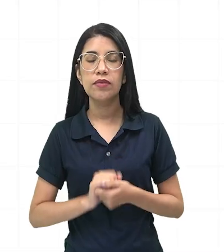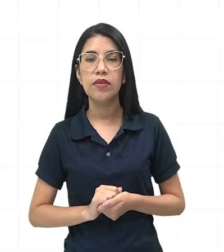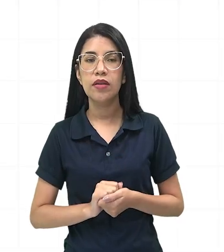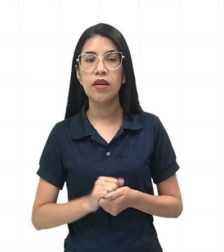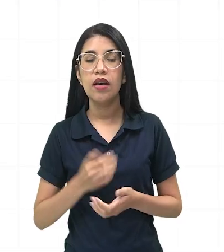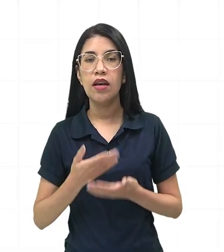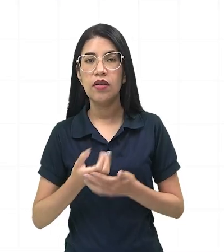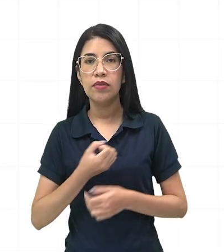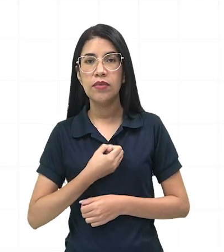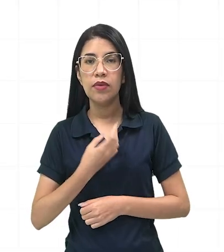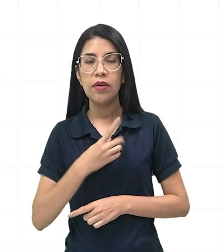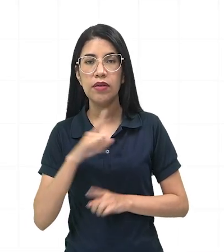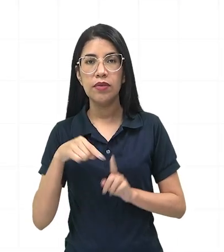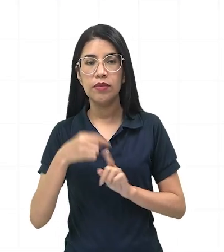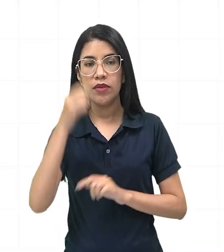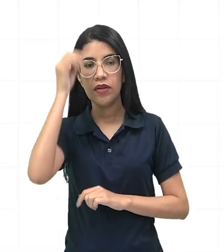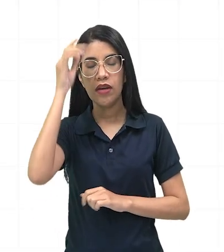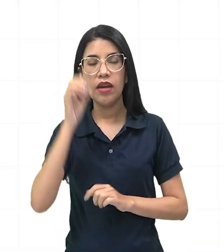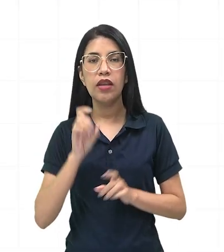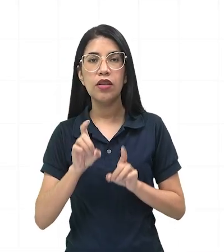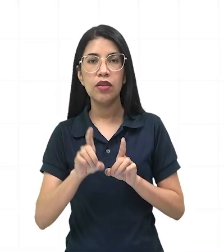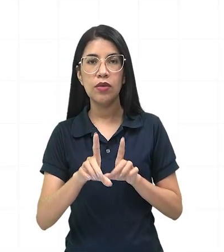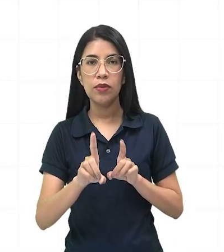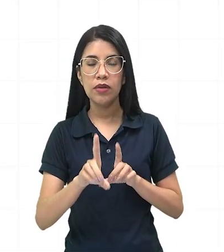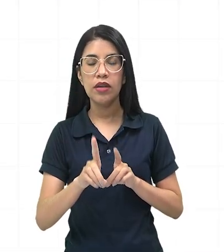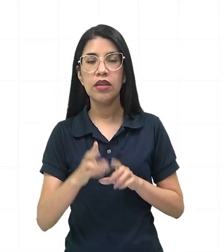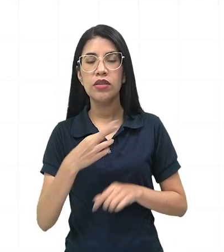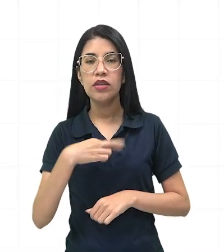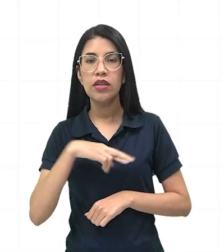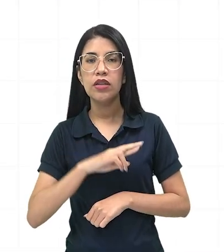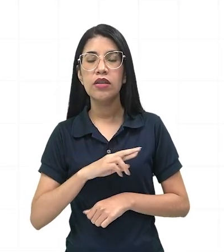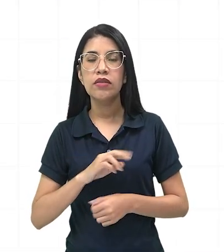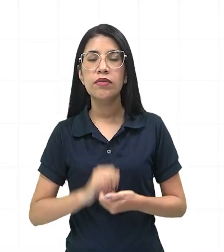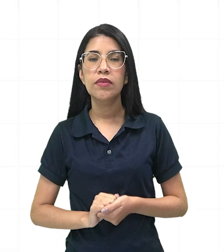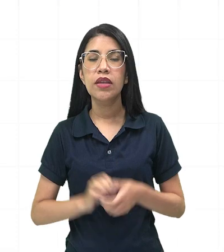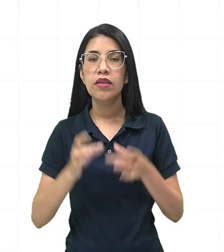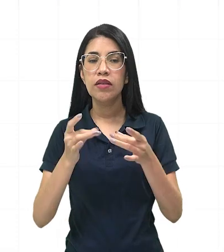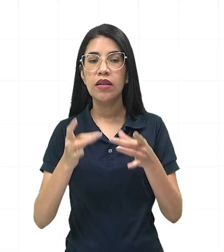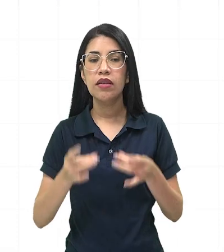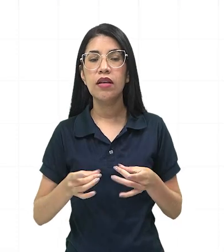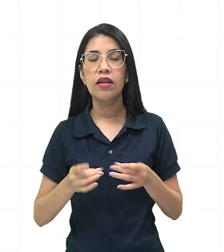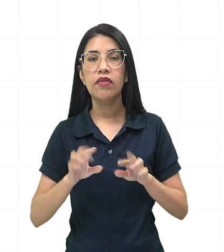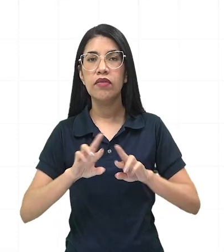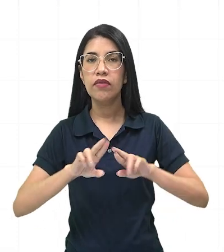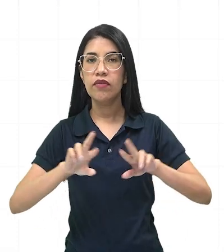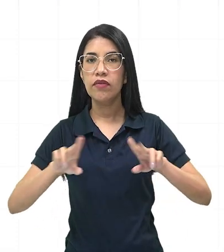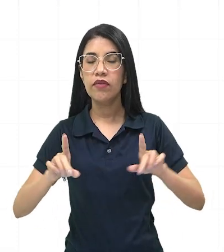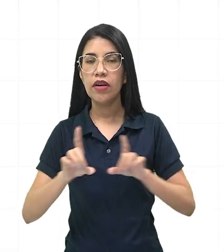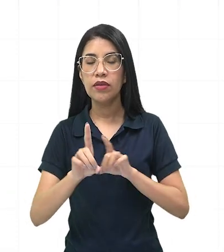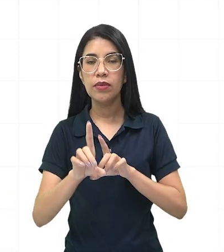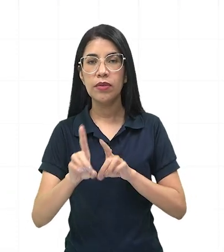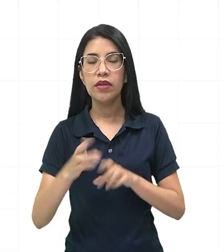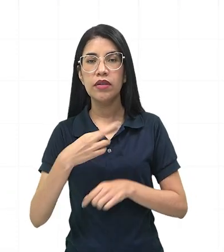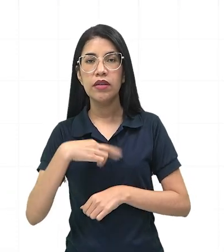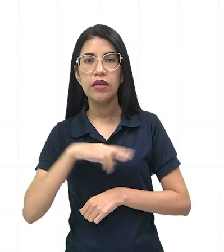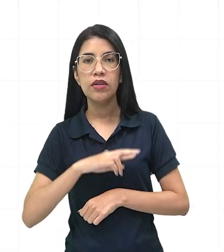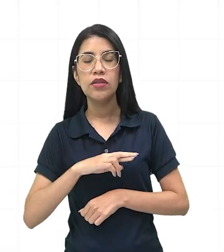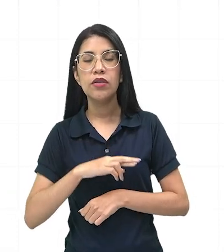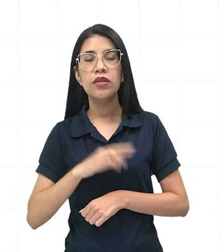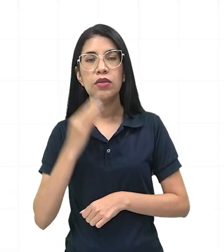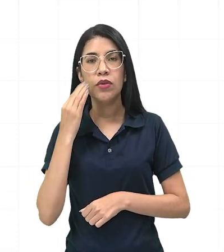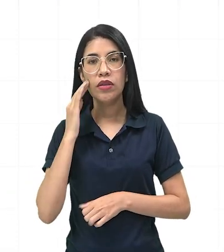doutrinas religiosas, e vamos juntos e juntas falarmos sobre diversidade de doutrinas religiosas e suas concepções de